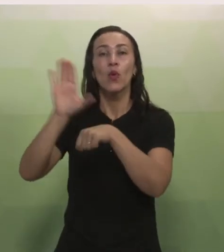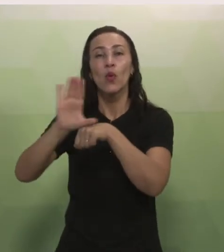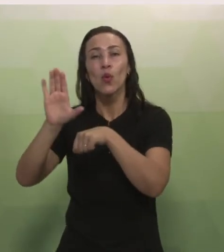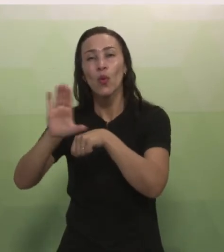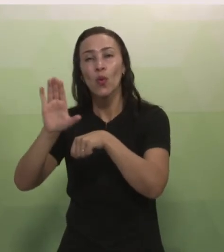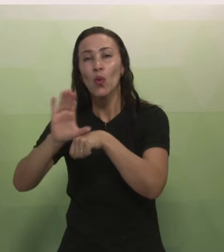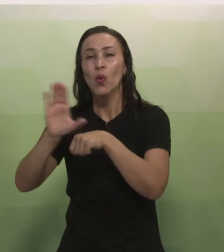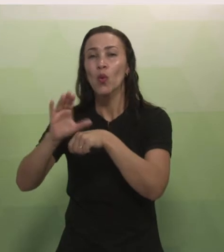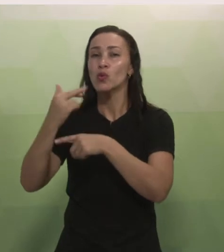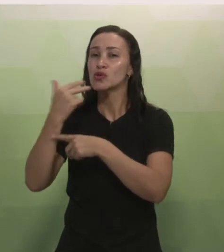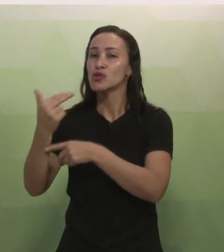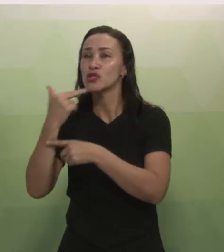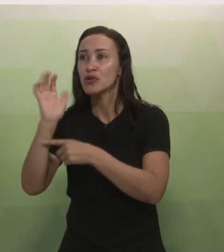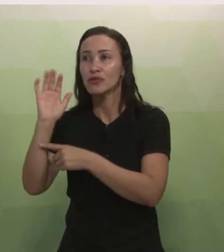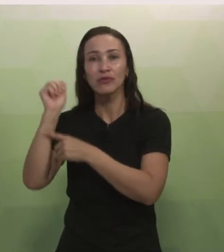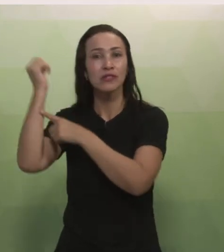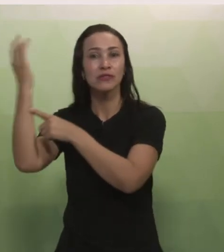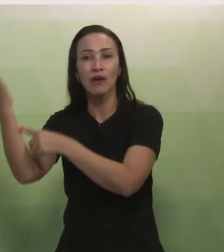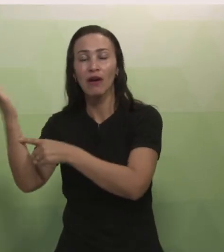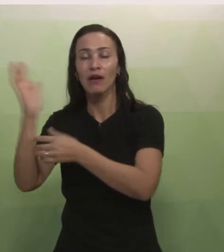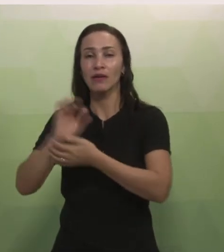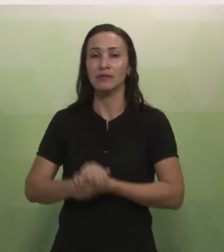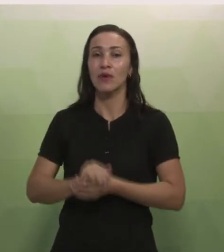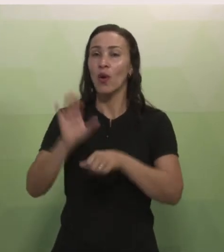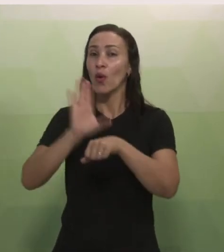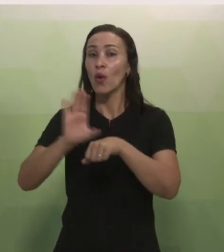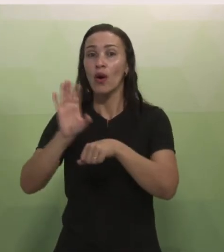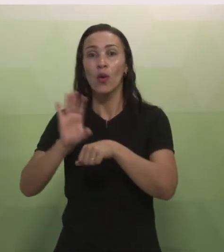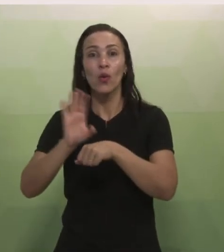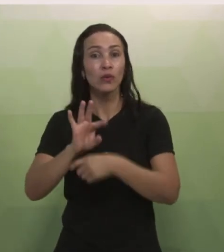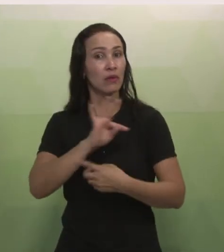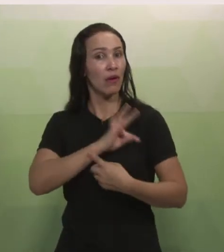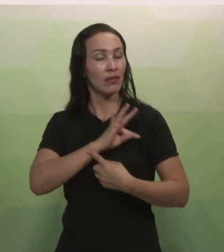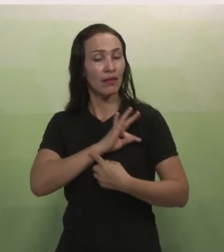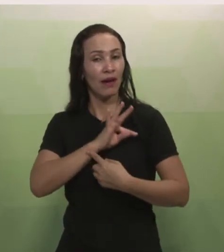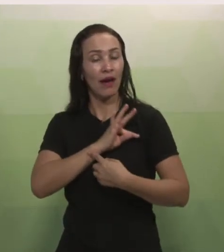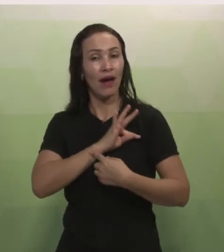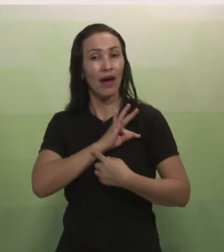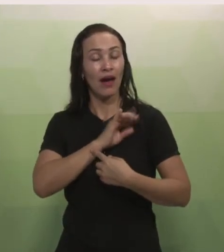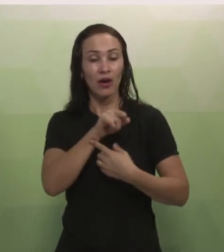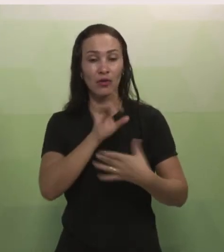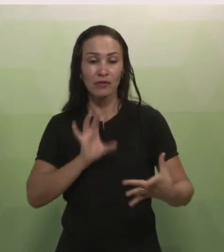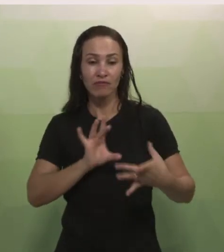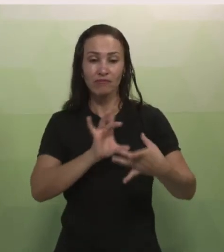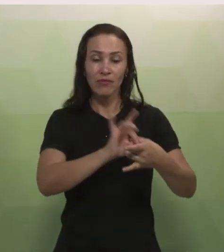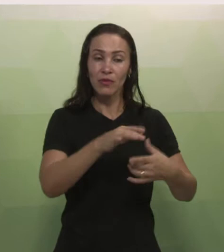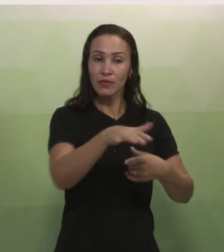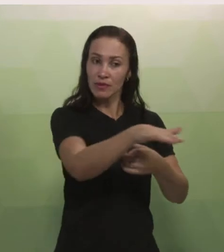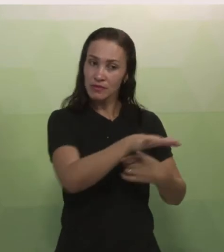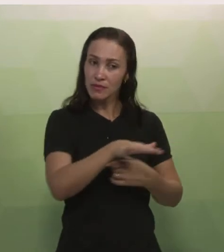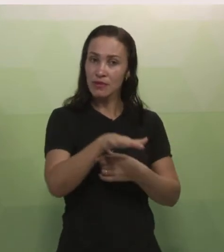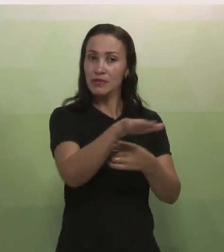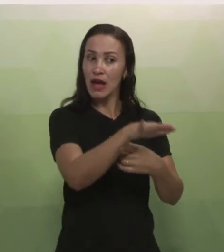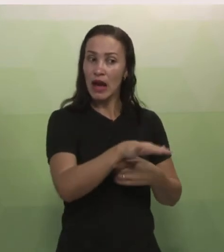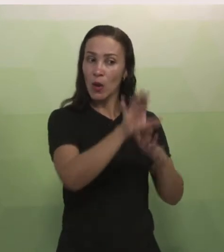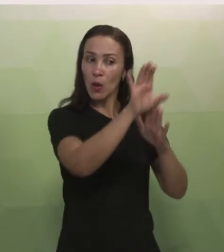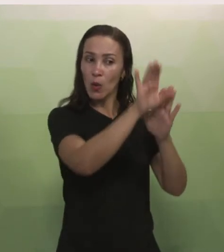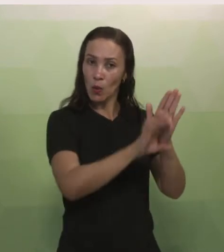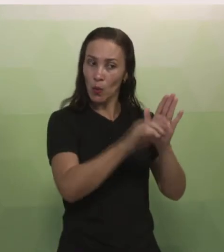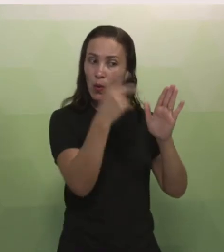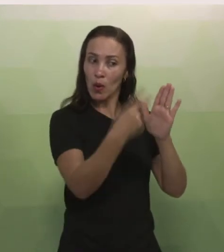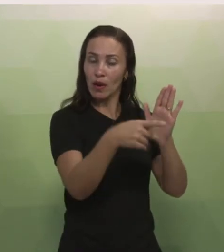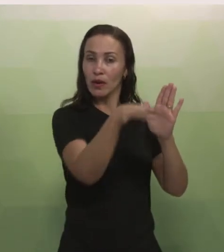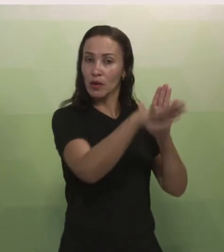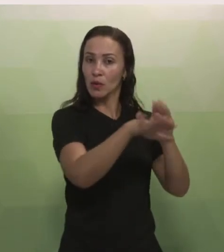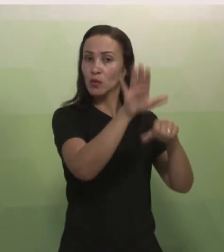língua estrangeira, se ele tem um curso técnico que acompanha, né, esteja na área do currículo